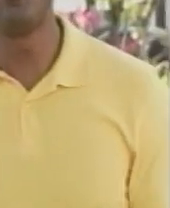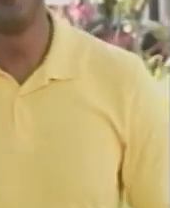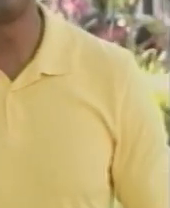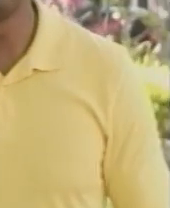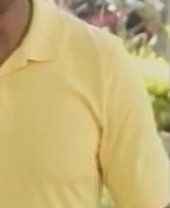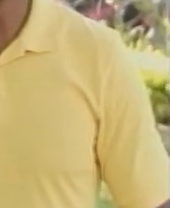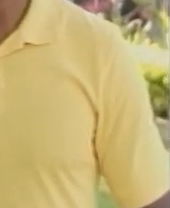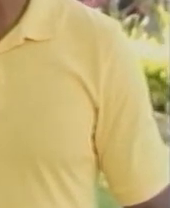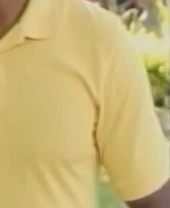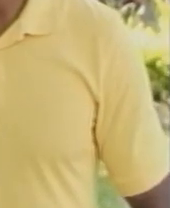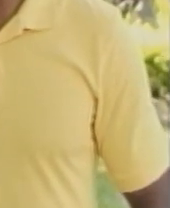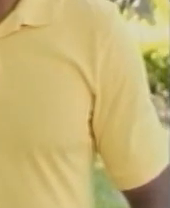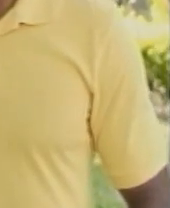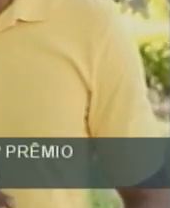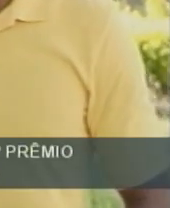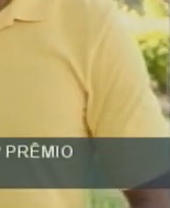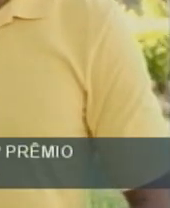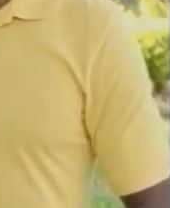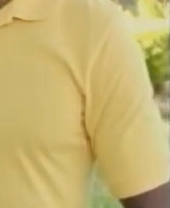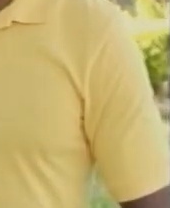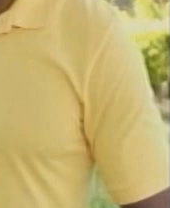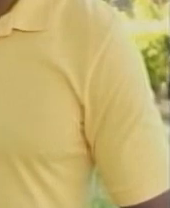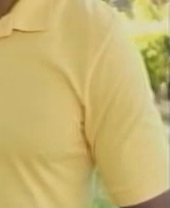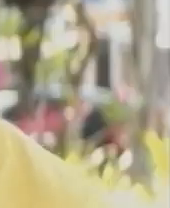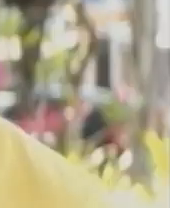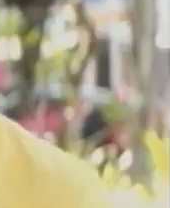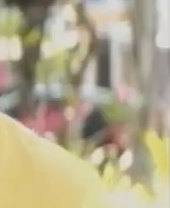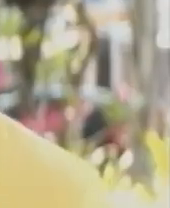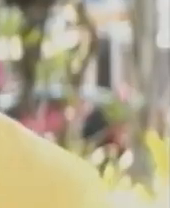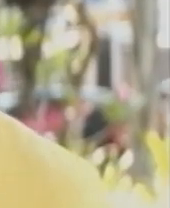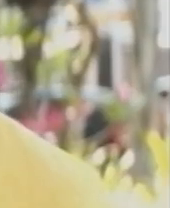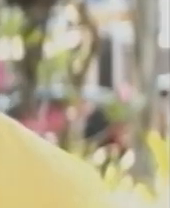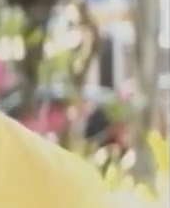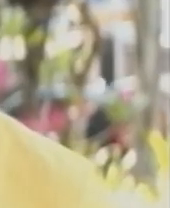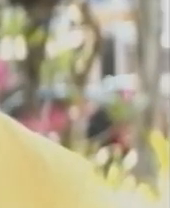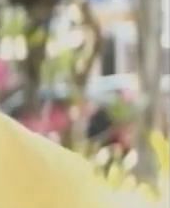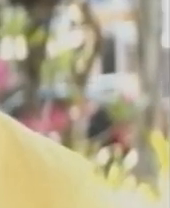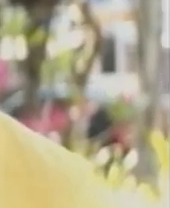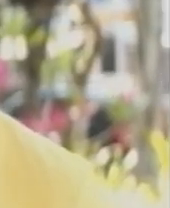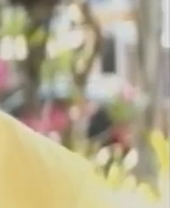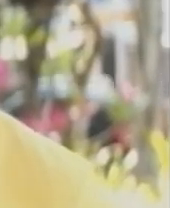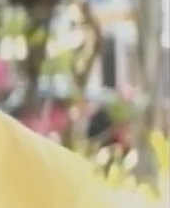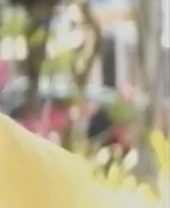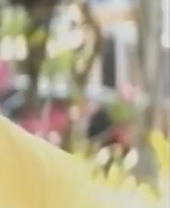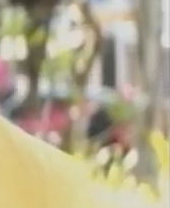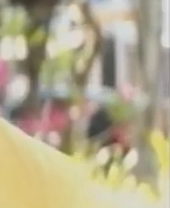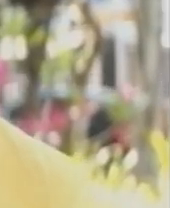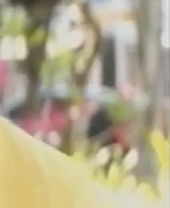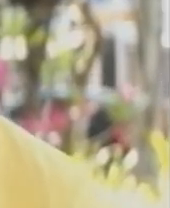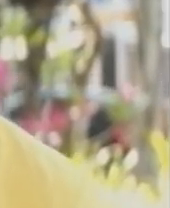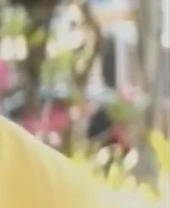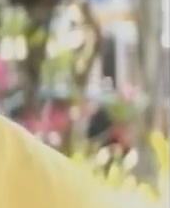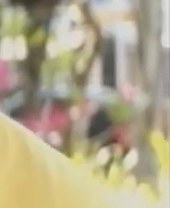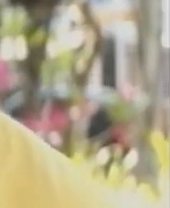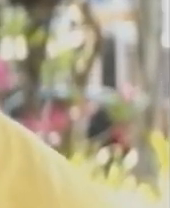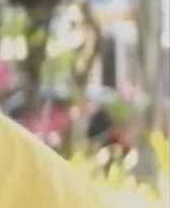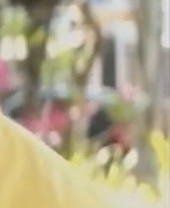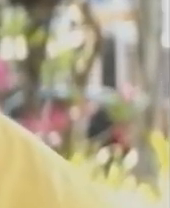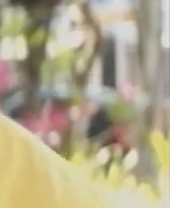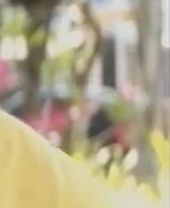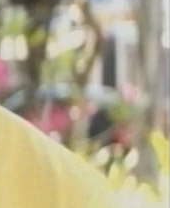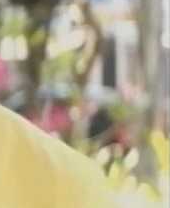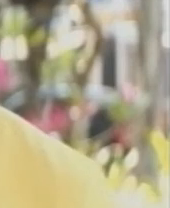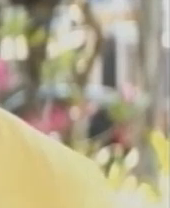Esse ano, o prêmio recebeu 2.321 trabalhos, 354 nas categorias graduado e estudantes do